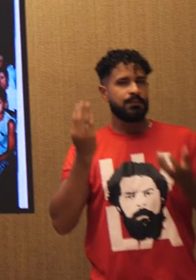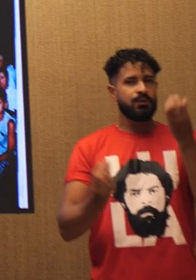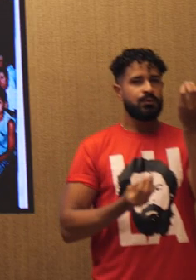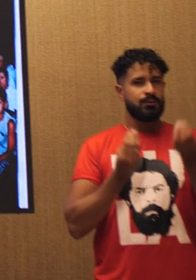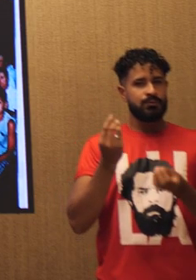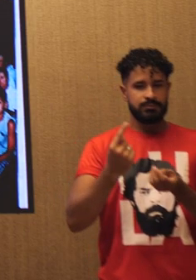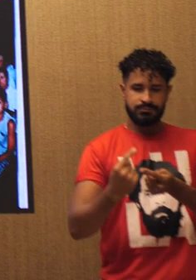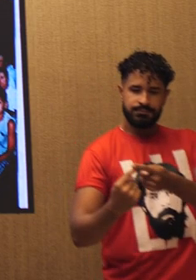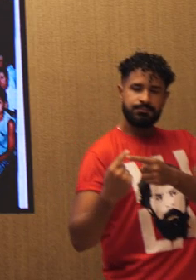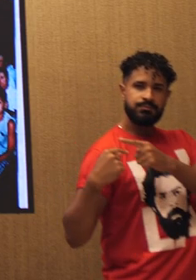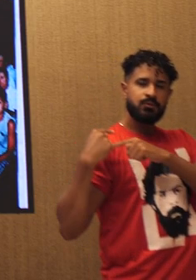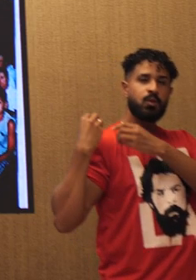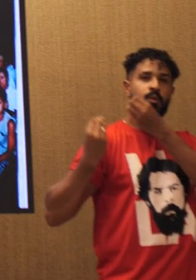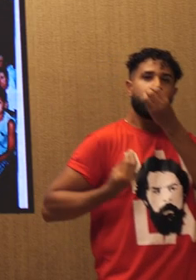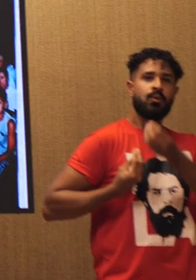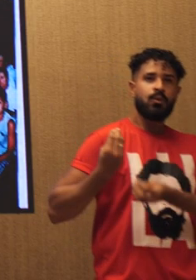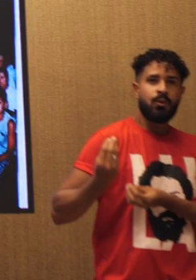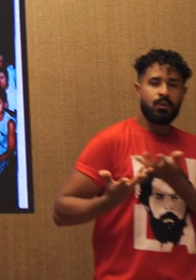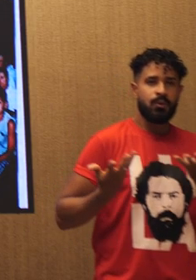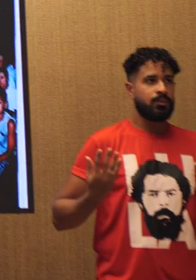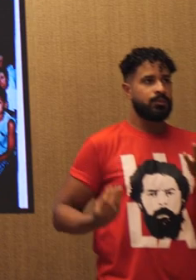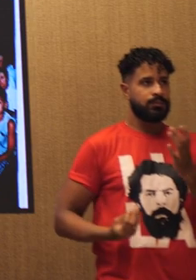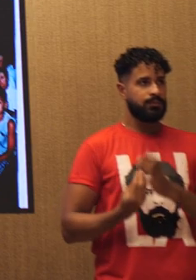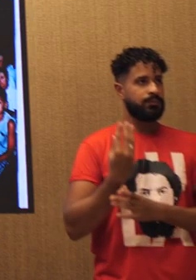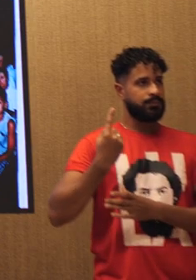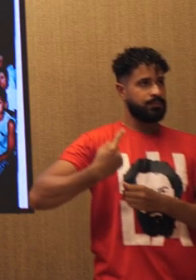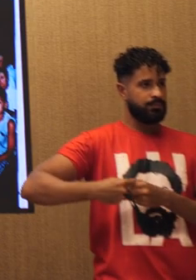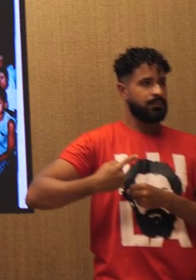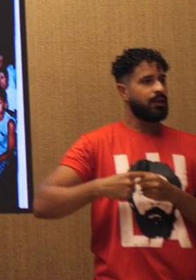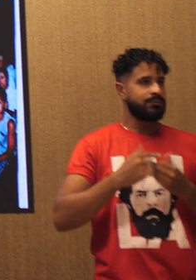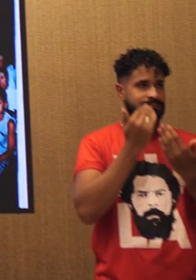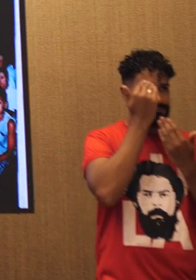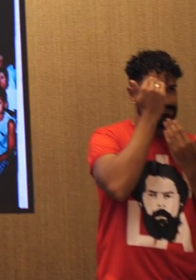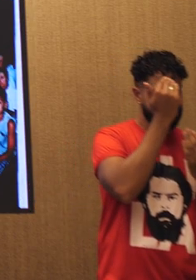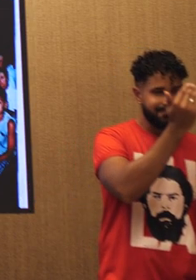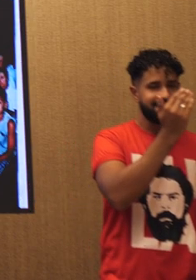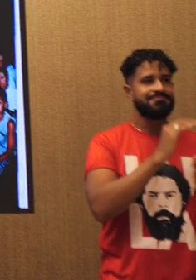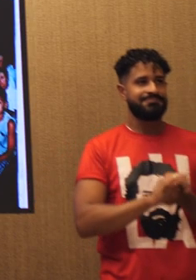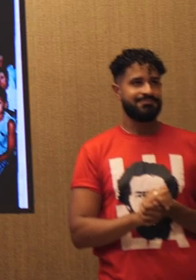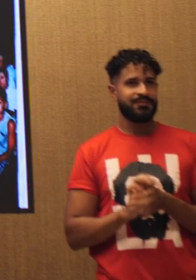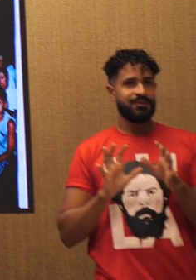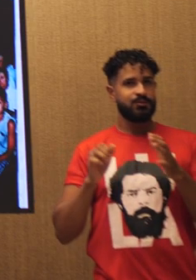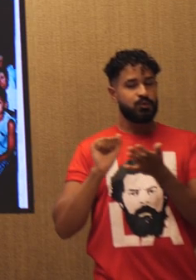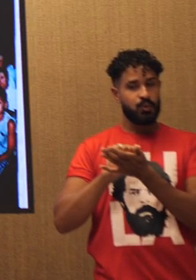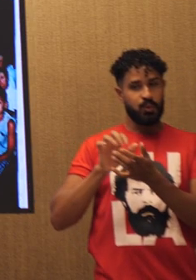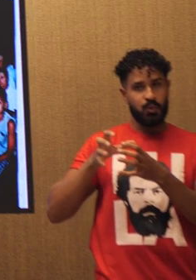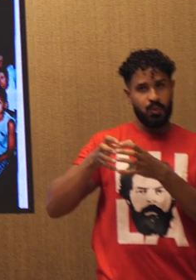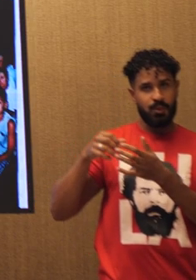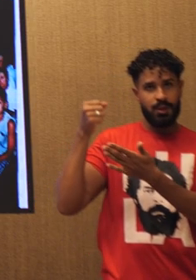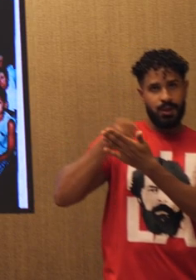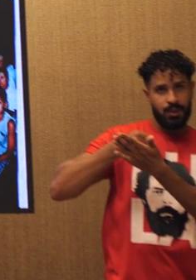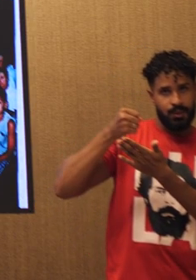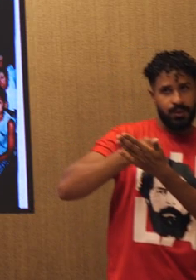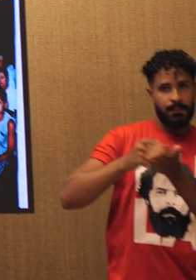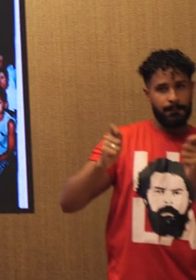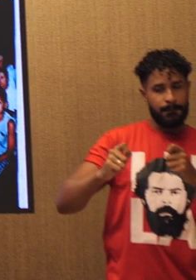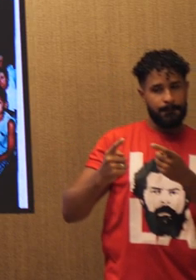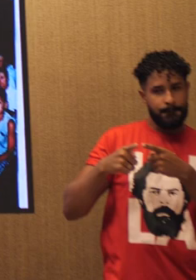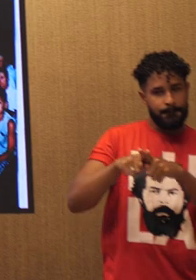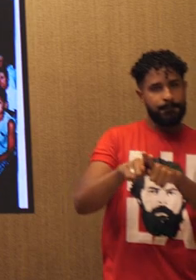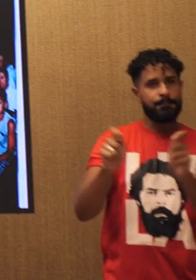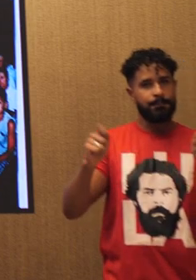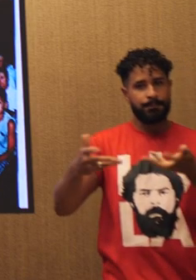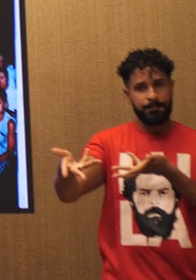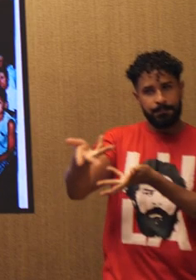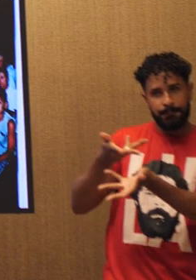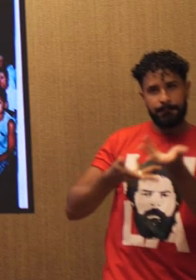que você surgiu, como que surgiu essa cidade. Junto com a militância e possíveis aliados, é possível